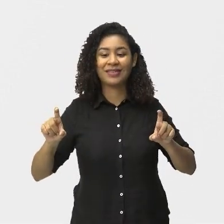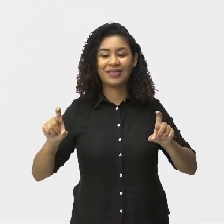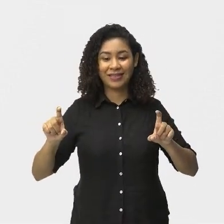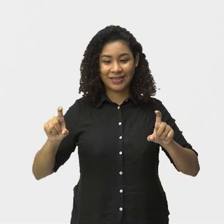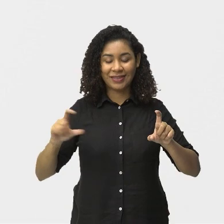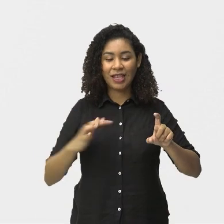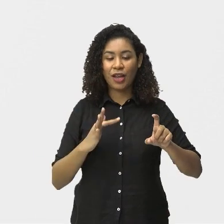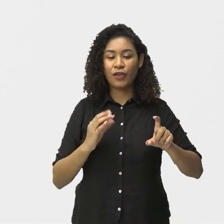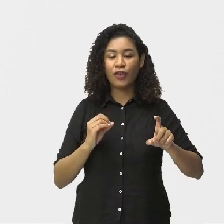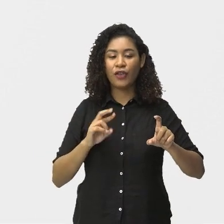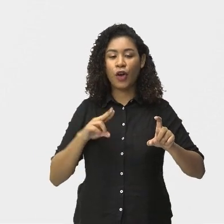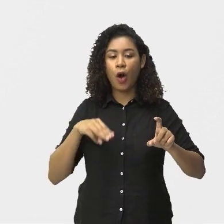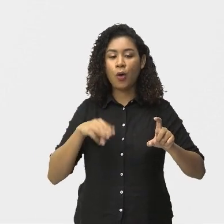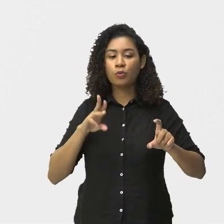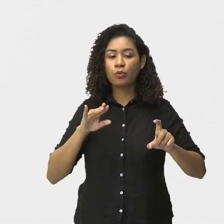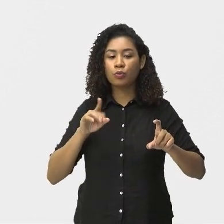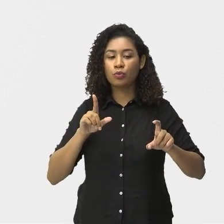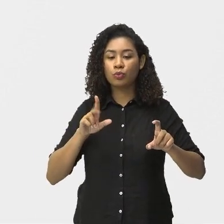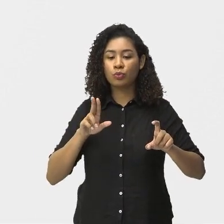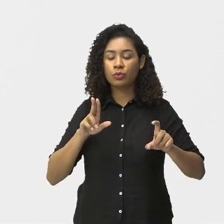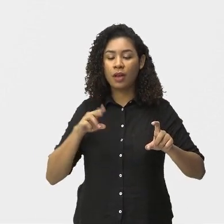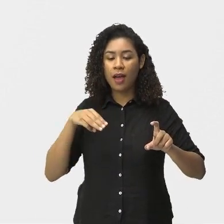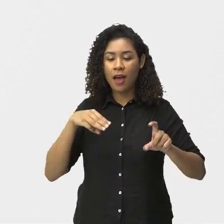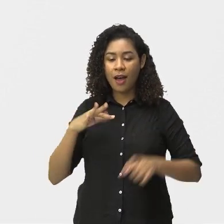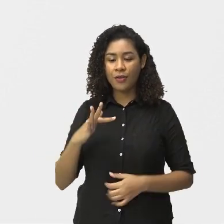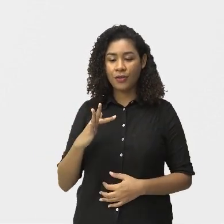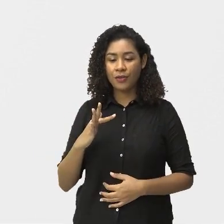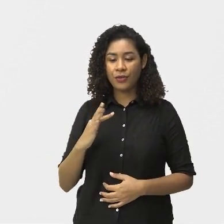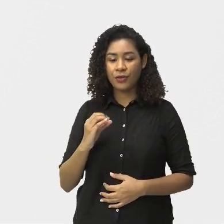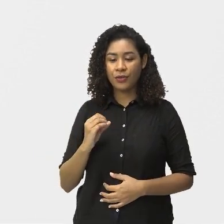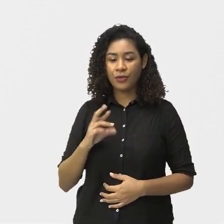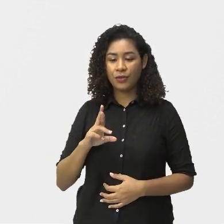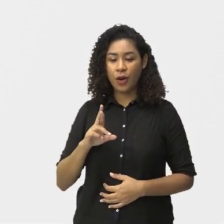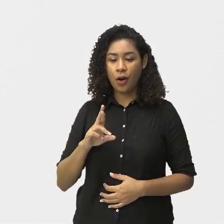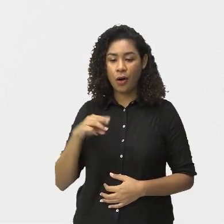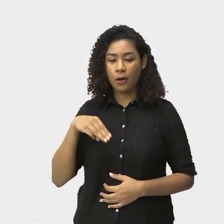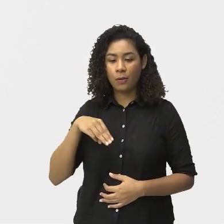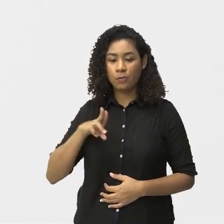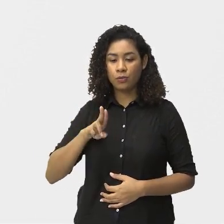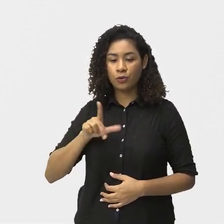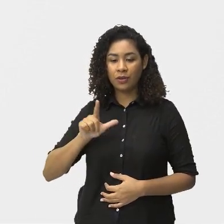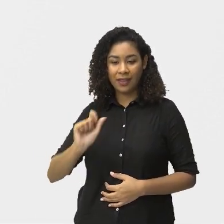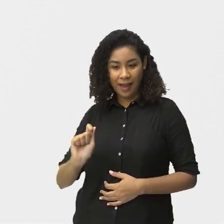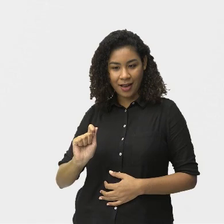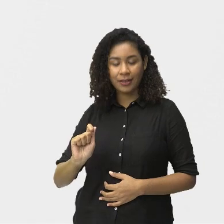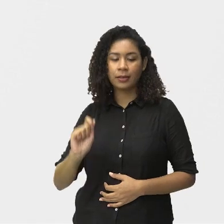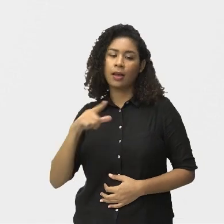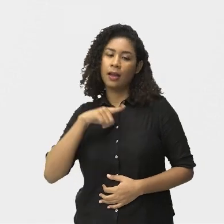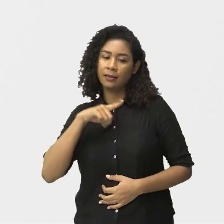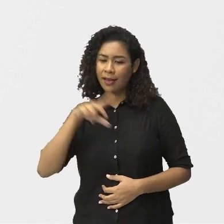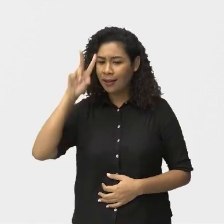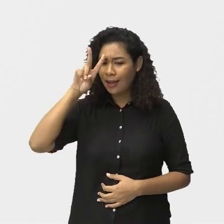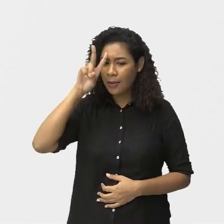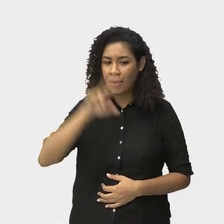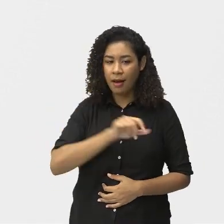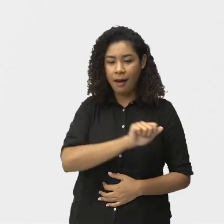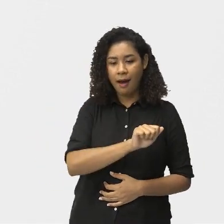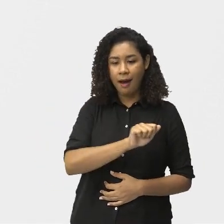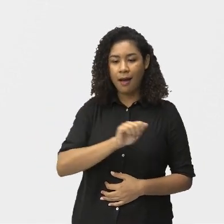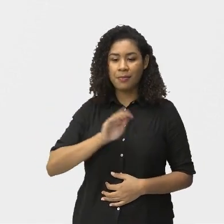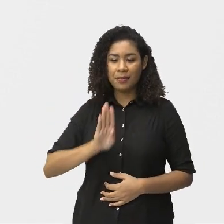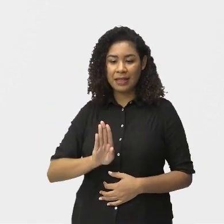Você já conhece cada um dos termos, você sabe quem é o coeficiente A, coeficiente B e coeficiente C, não